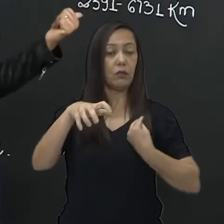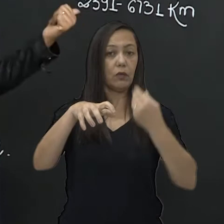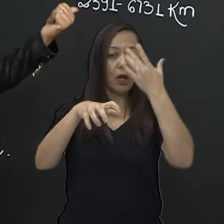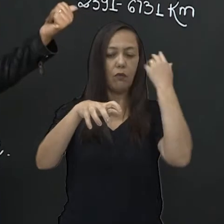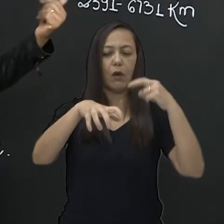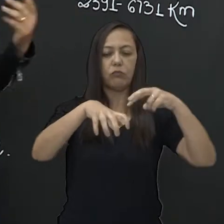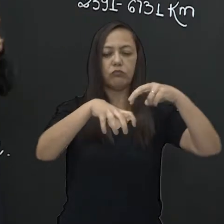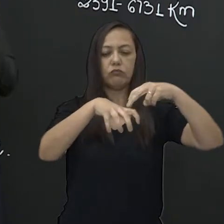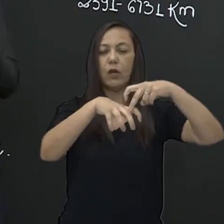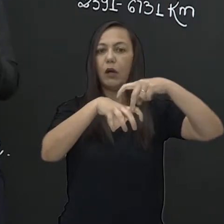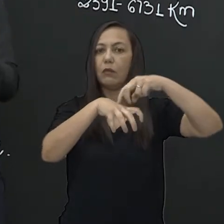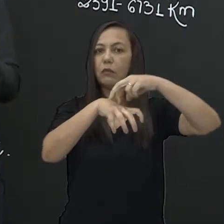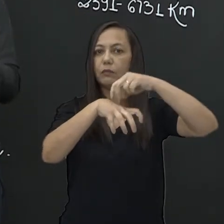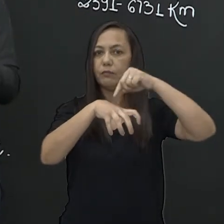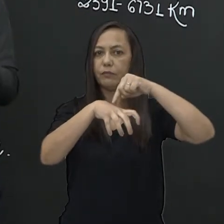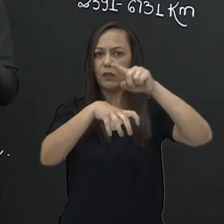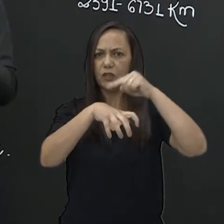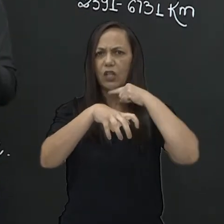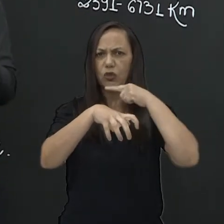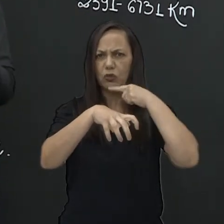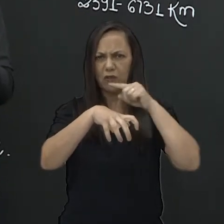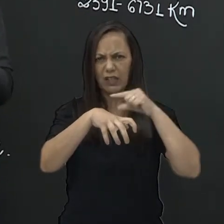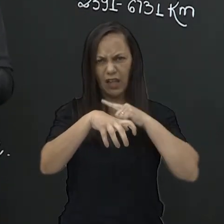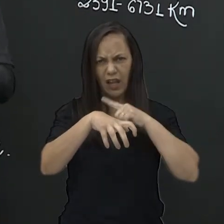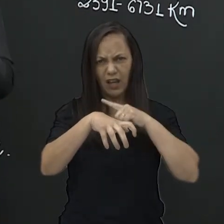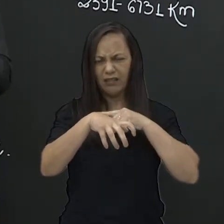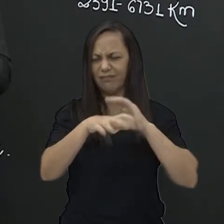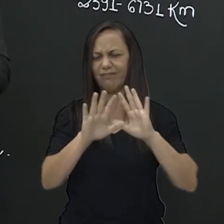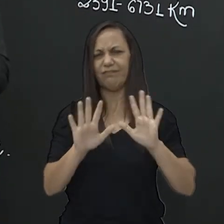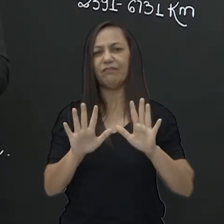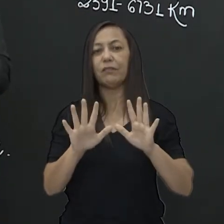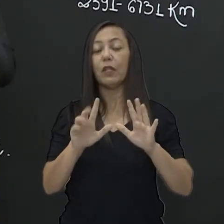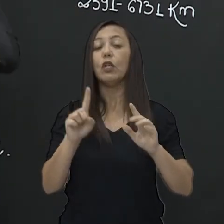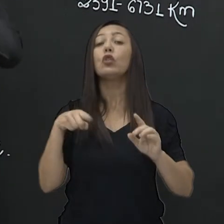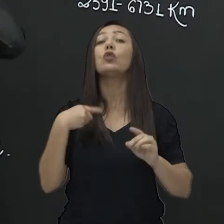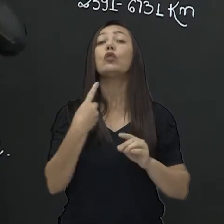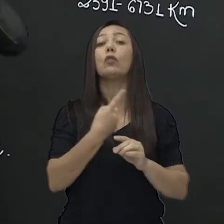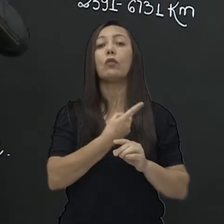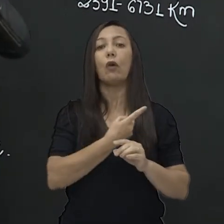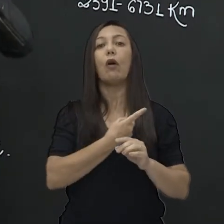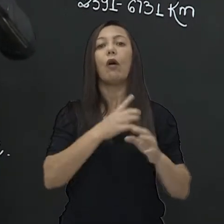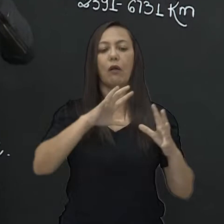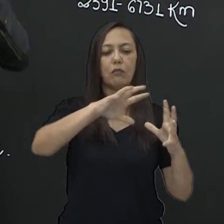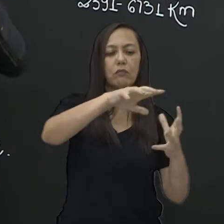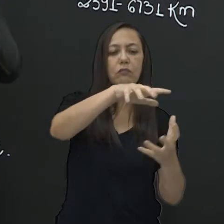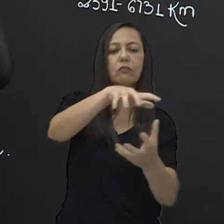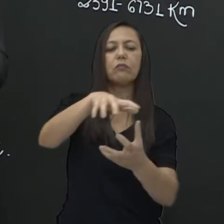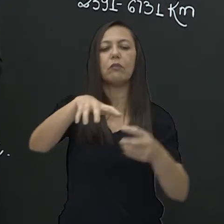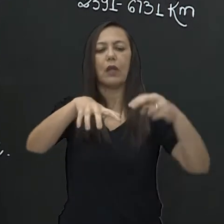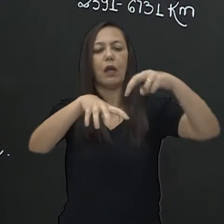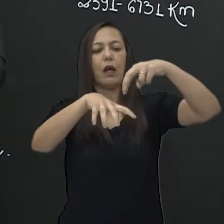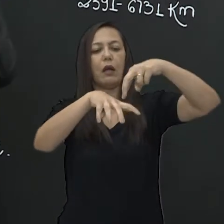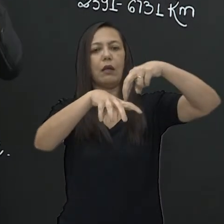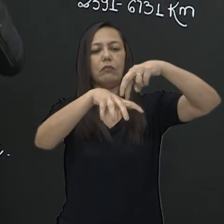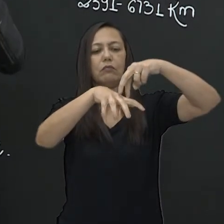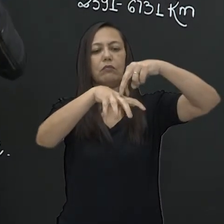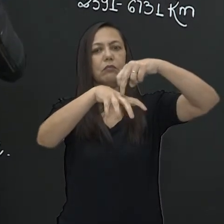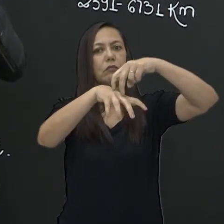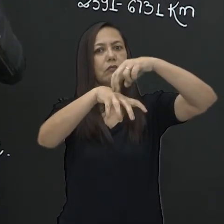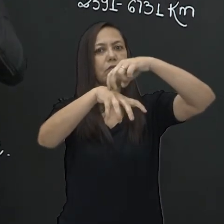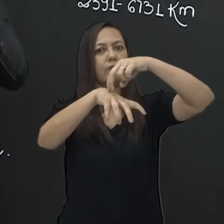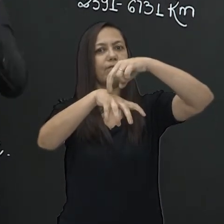na crosta terrestre. Você não tem dúvida sobre isso não, né? Que todos nós, toda a vida está aqui na casca